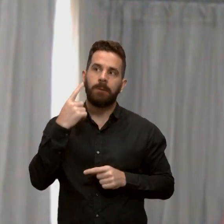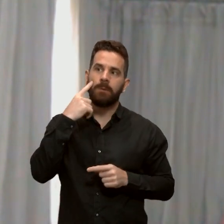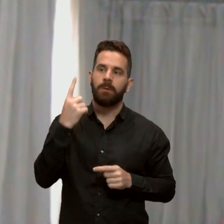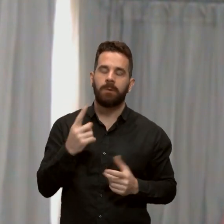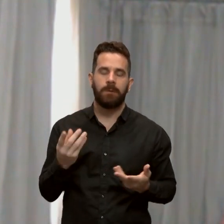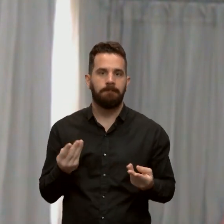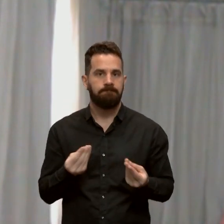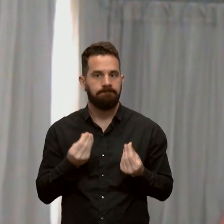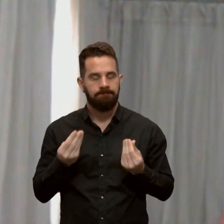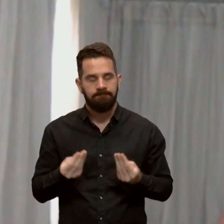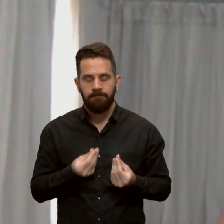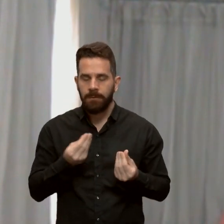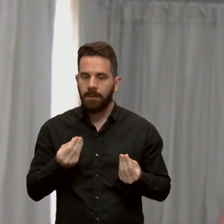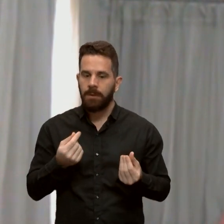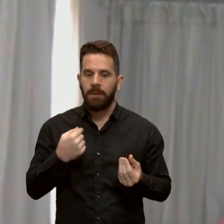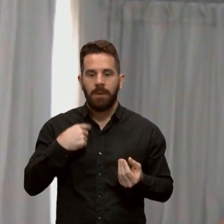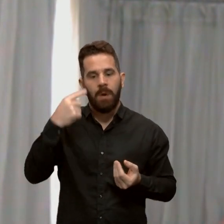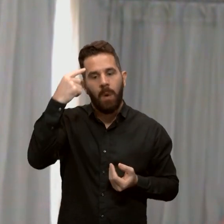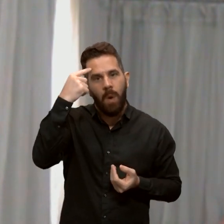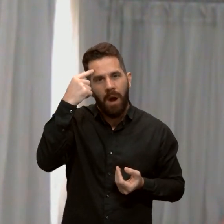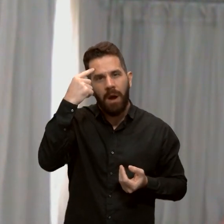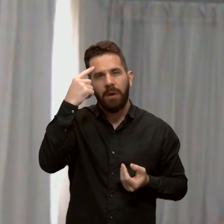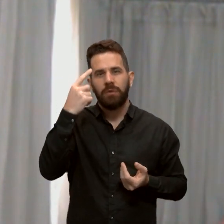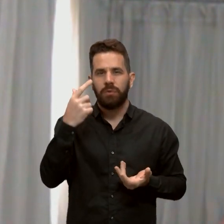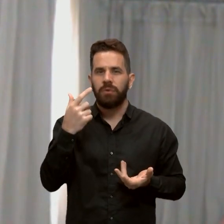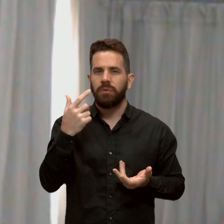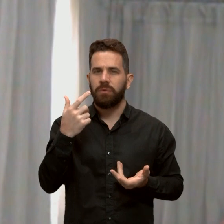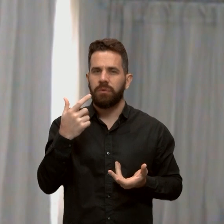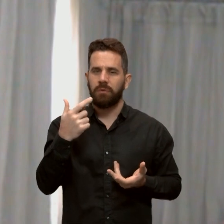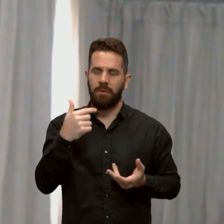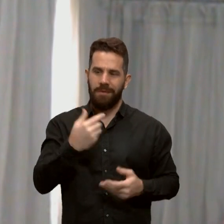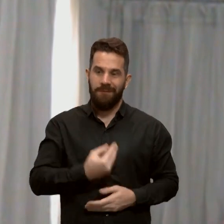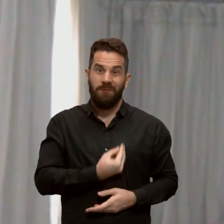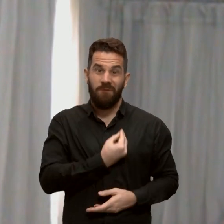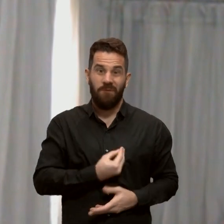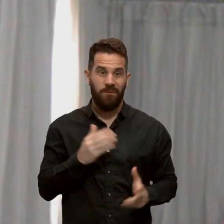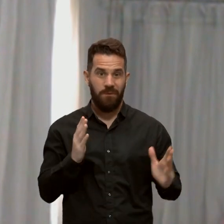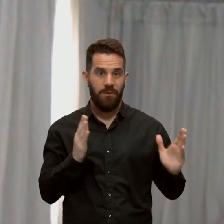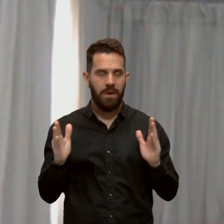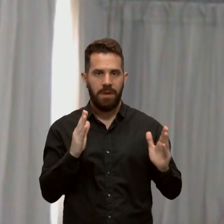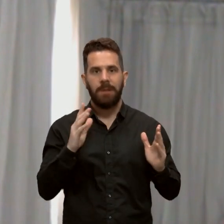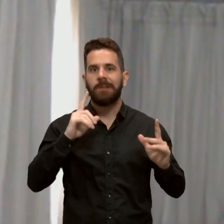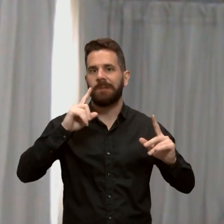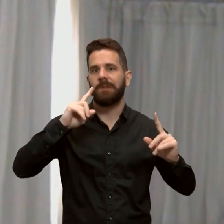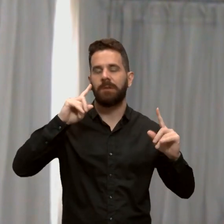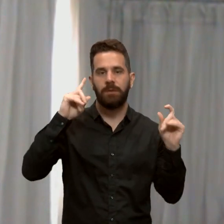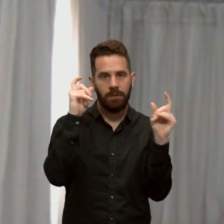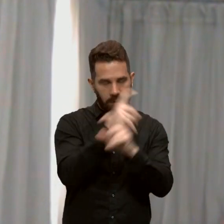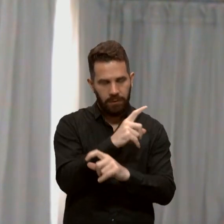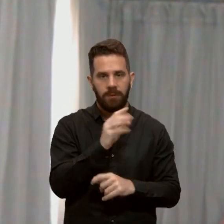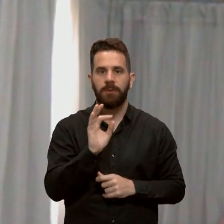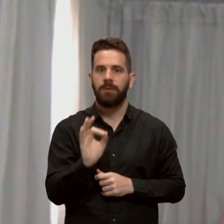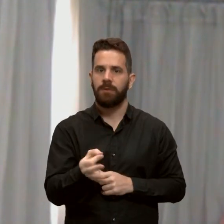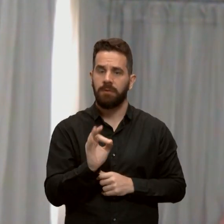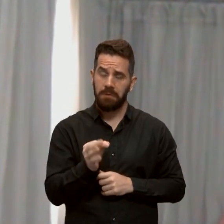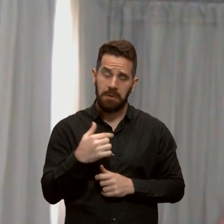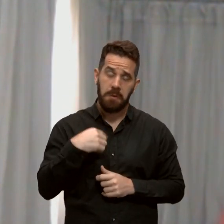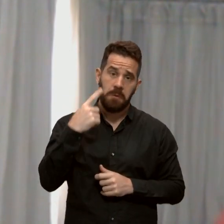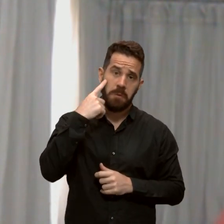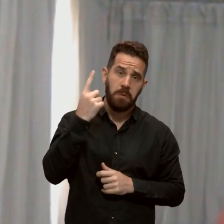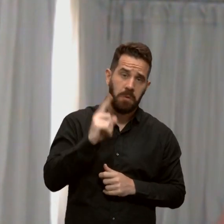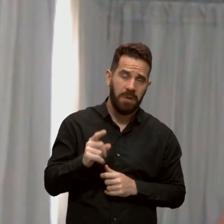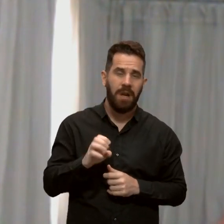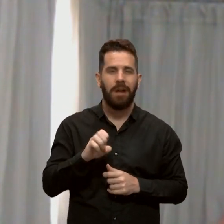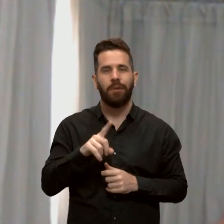eu acho que a gente estava vivendo um momento muito difícil e eu não sei, eu acho que o